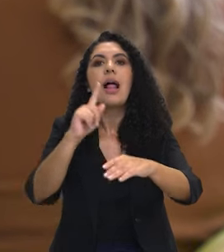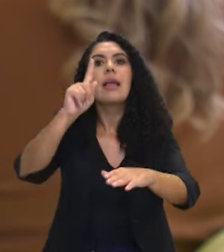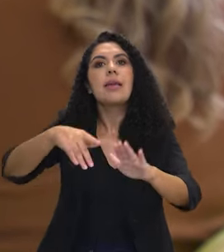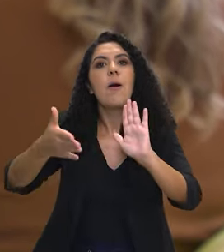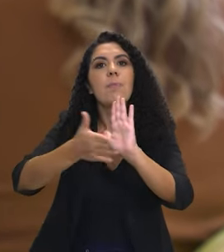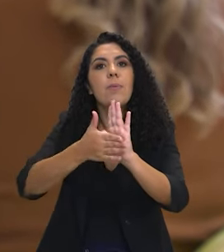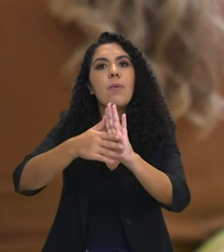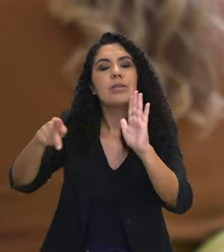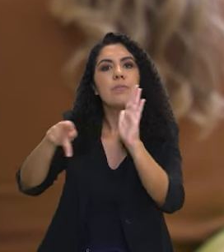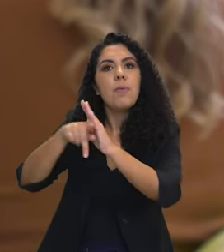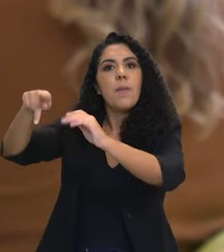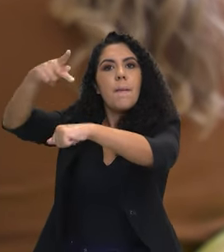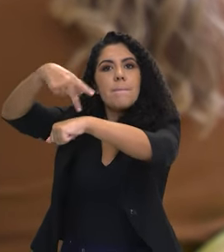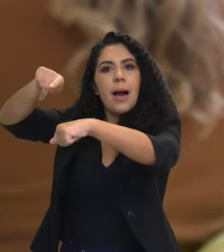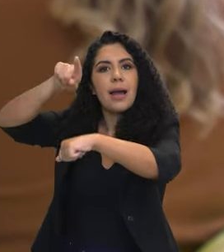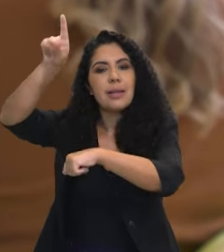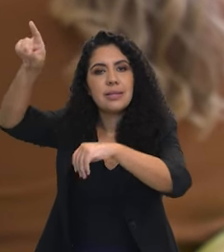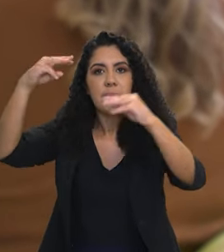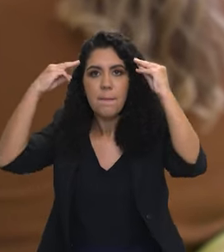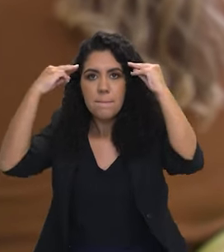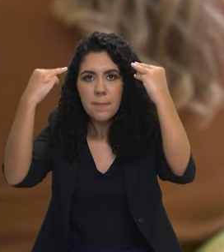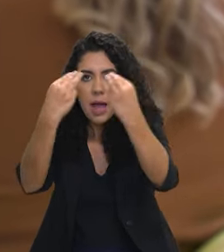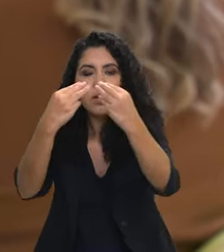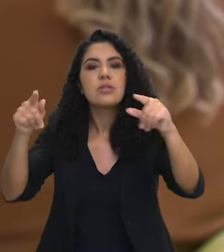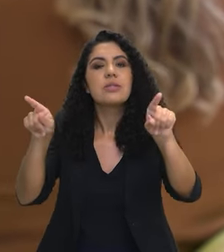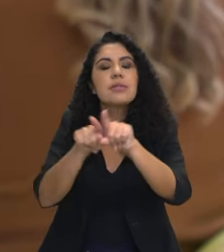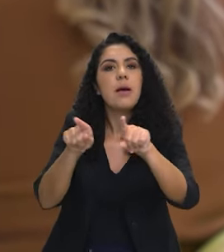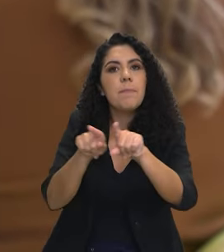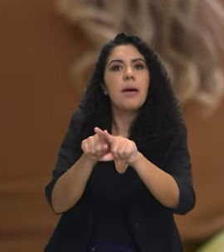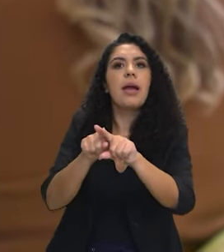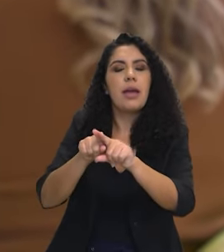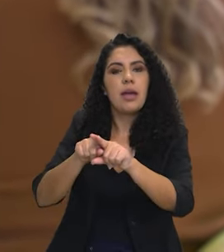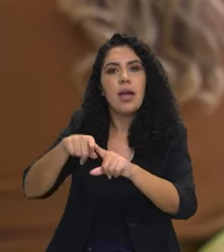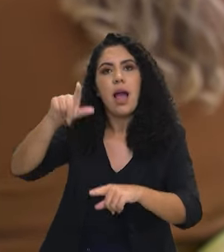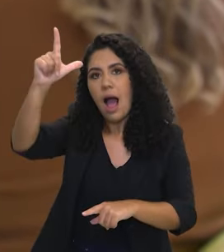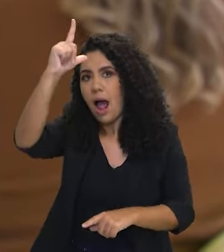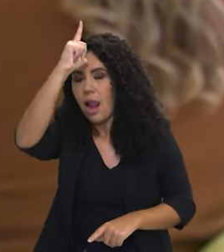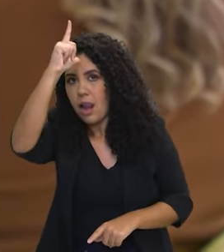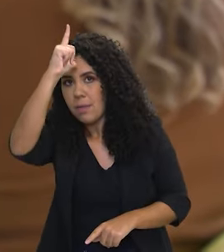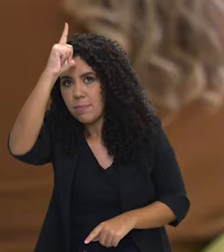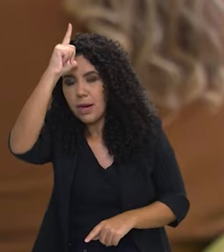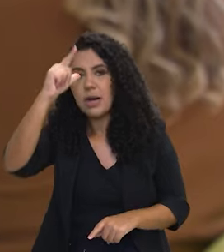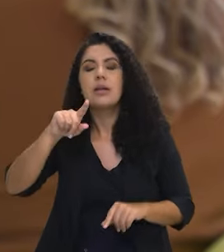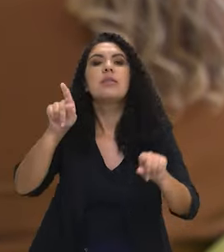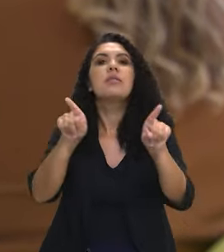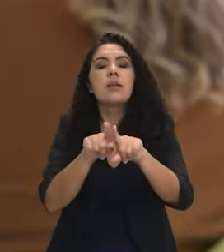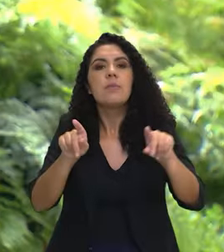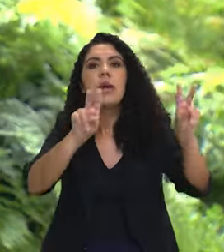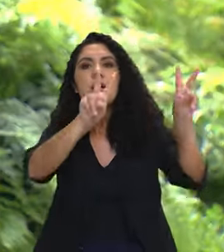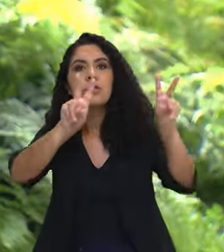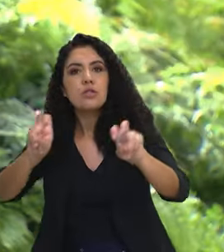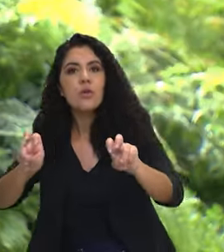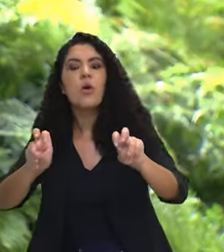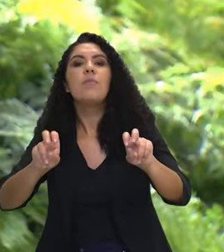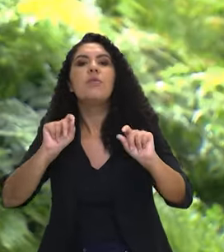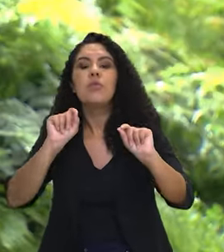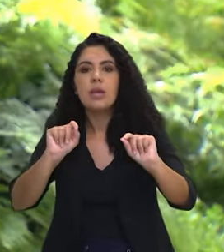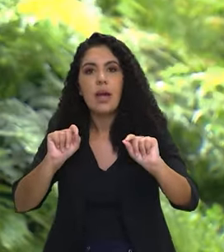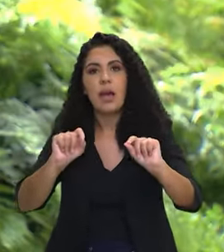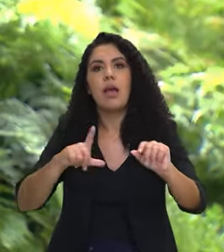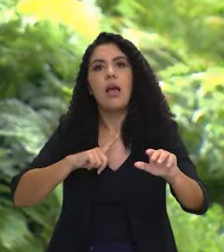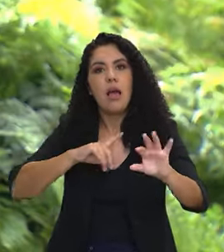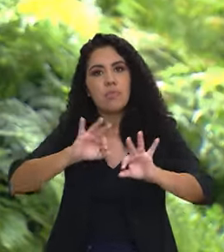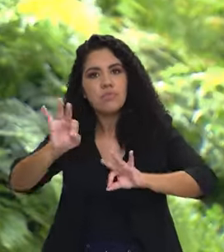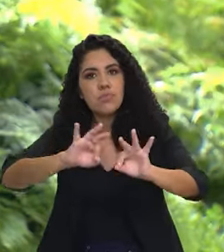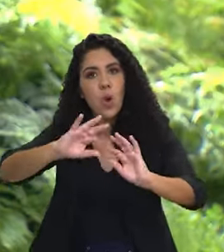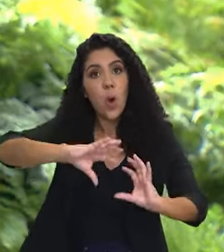uma proposta do México e da Alemanha. Recentemente, o Brasil se somou também ao Arranjo Global de Comércio e Gênero,